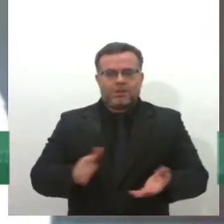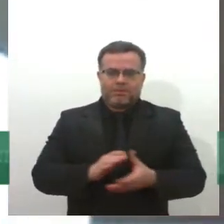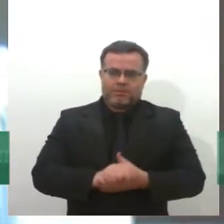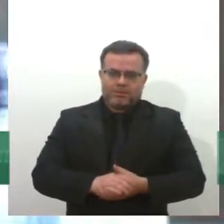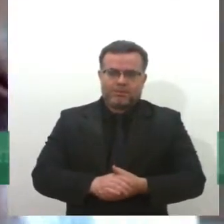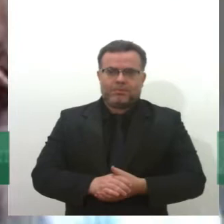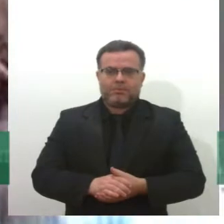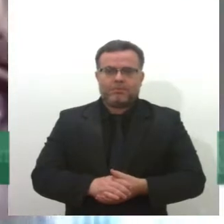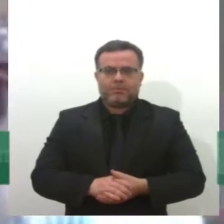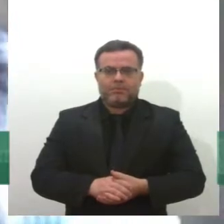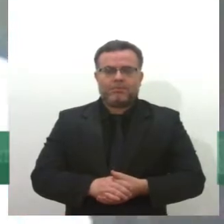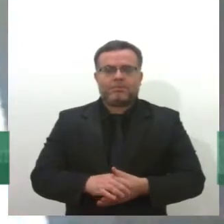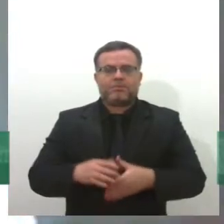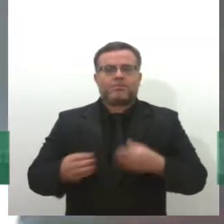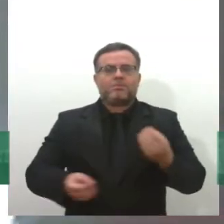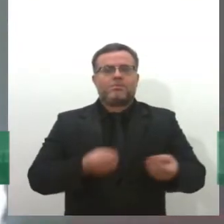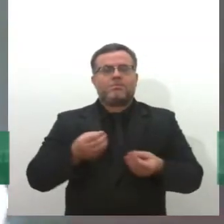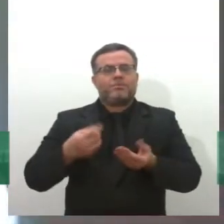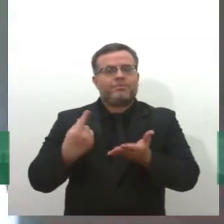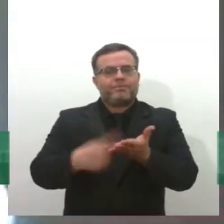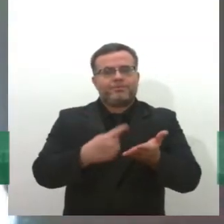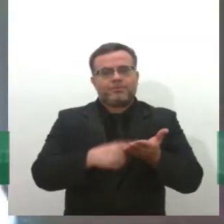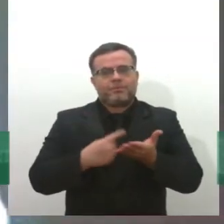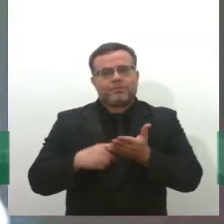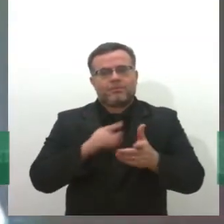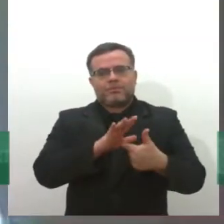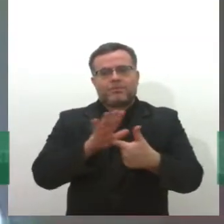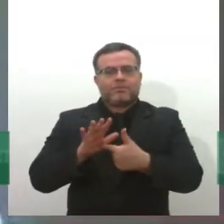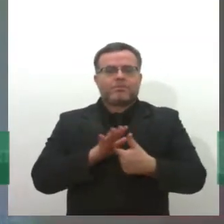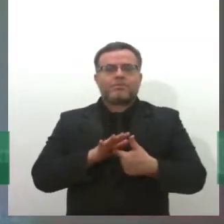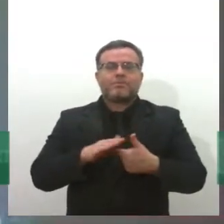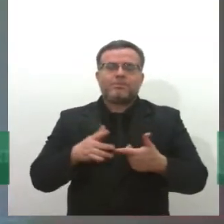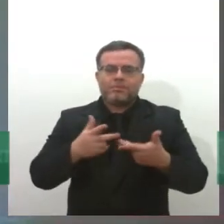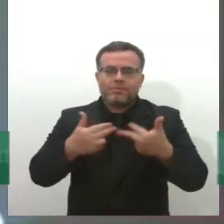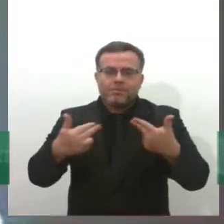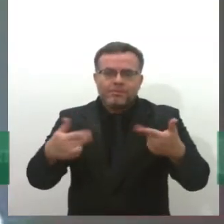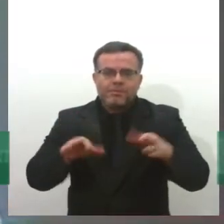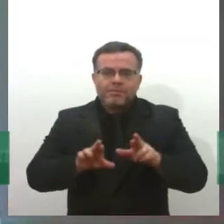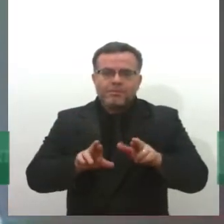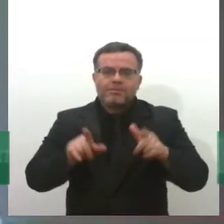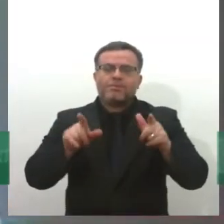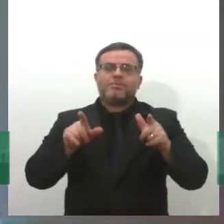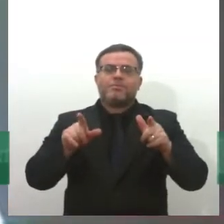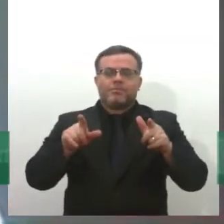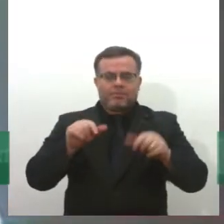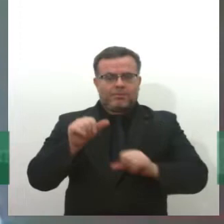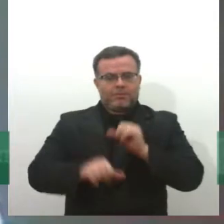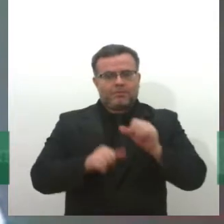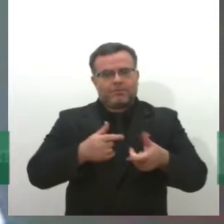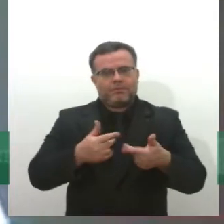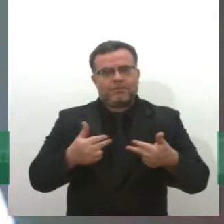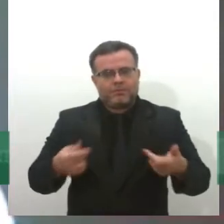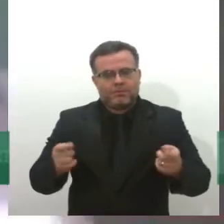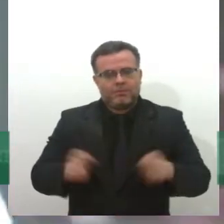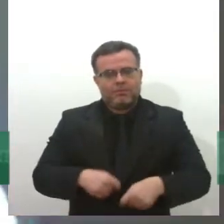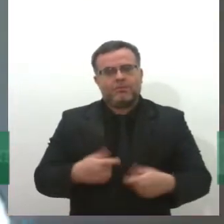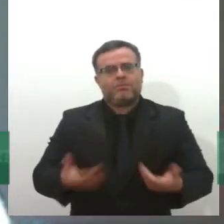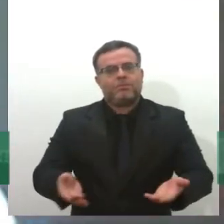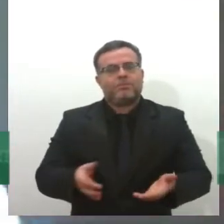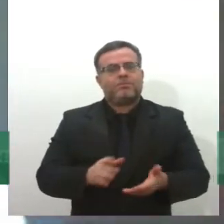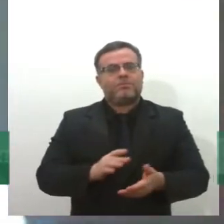que colocaria de uma forma muito mais racional a alteração não só da tributação de combustível,